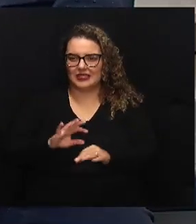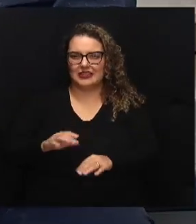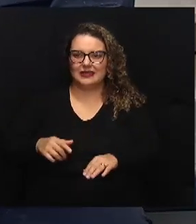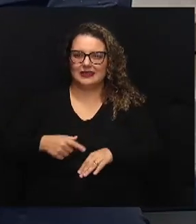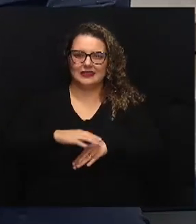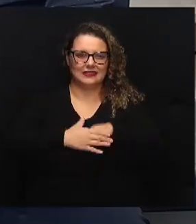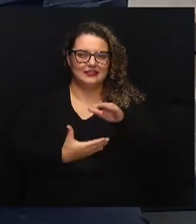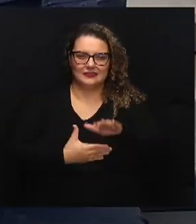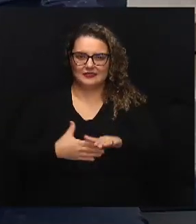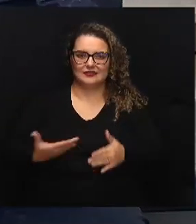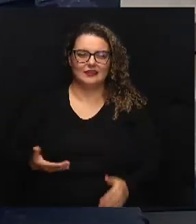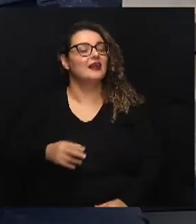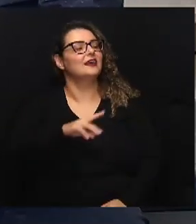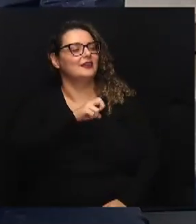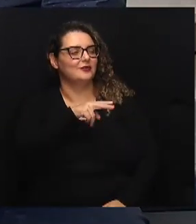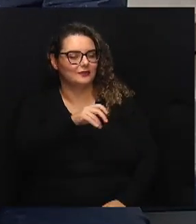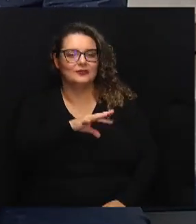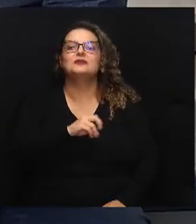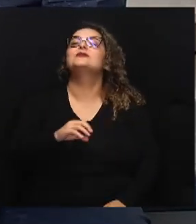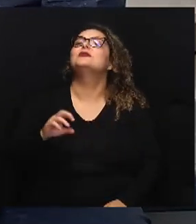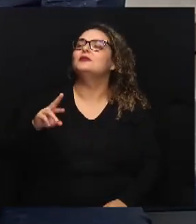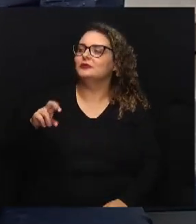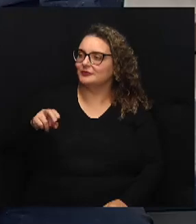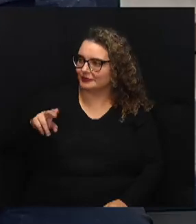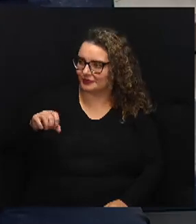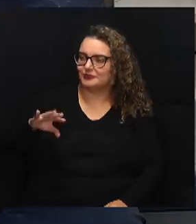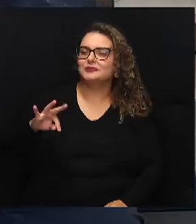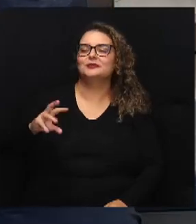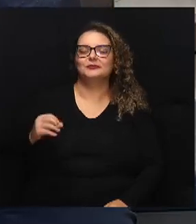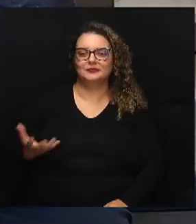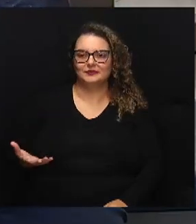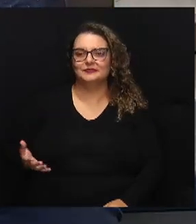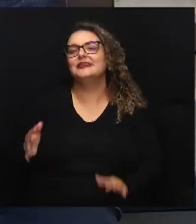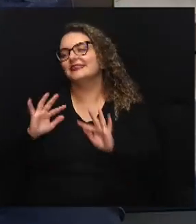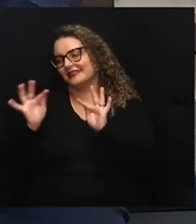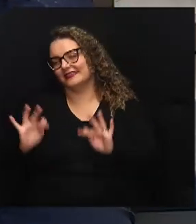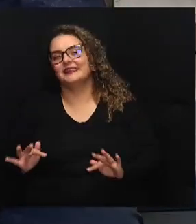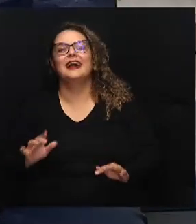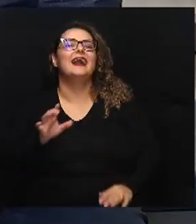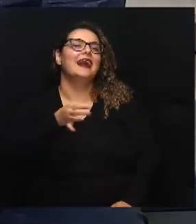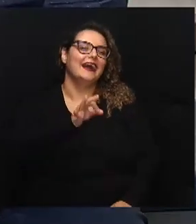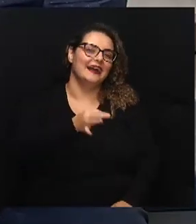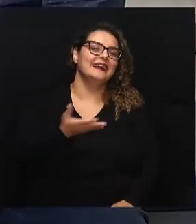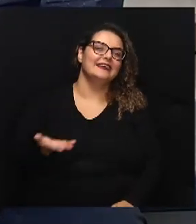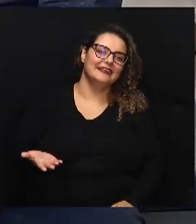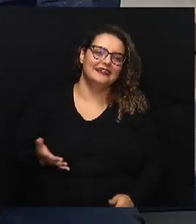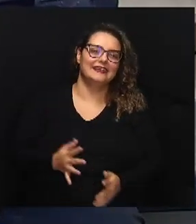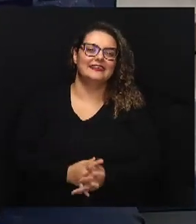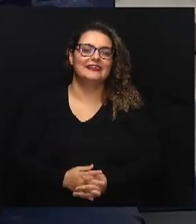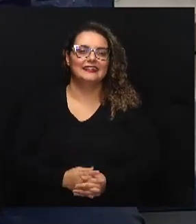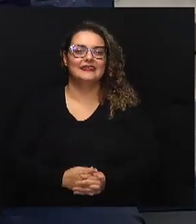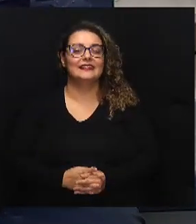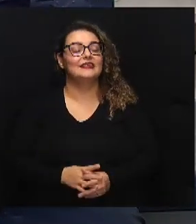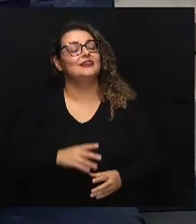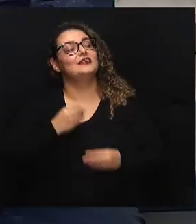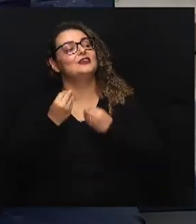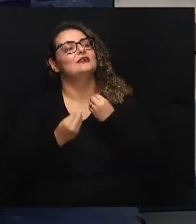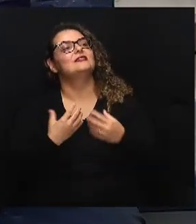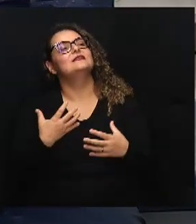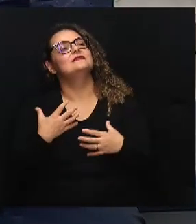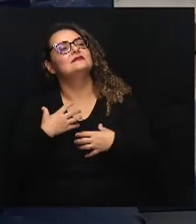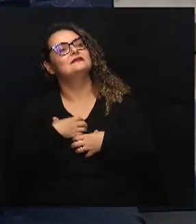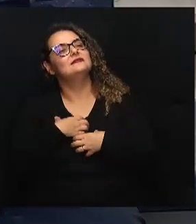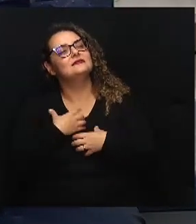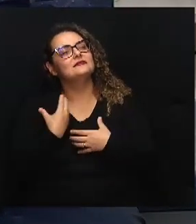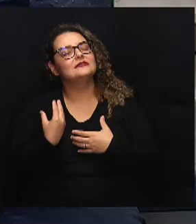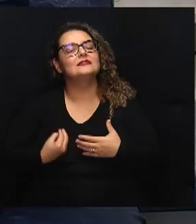descalço. Era rústico. Era rústico, mas mesmo assim era feliz. Com certeza, né? E como é que você foi sentindo essa